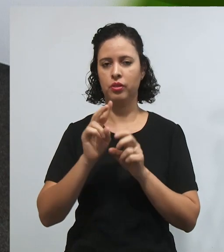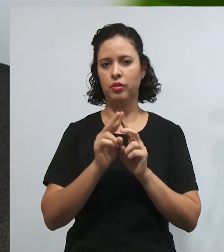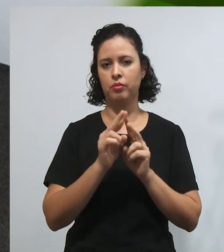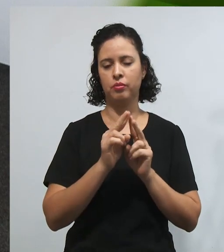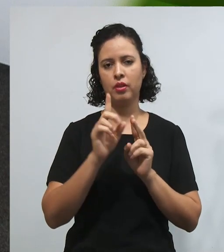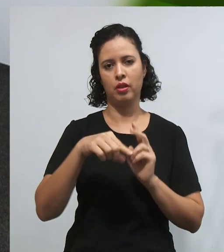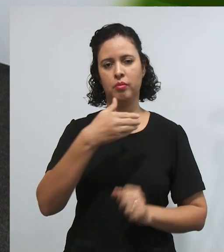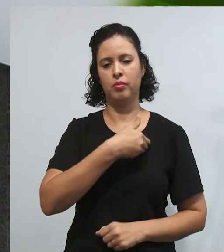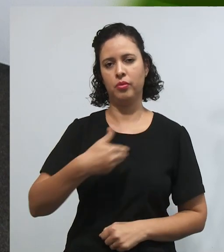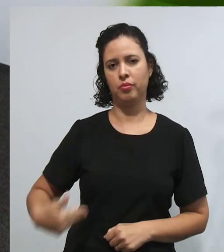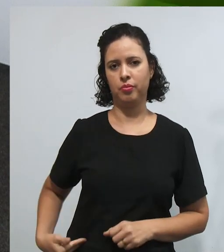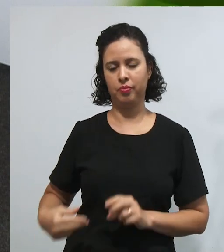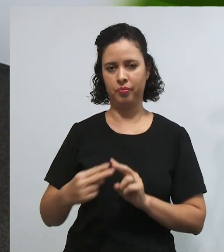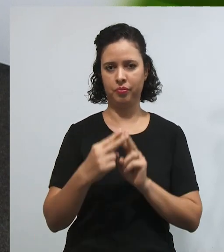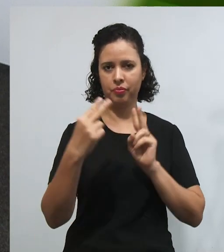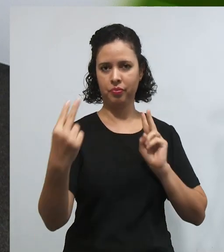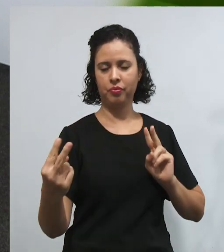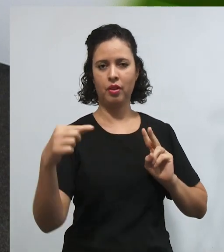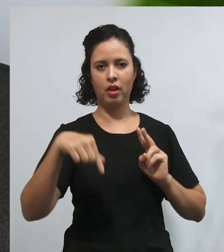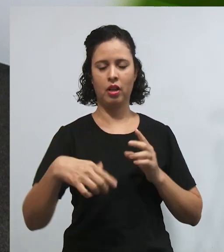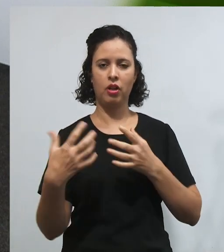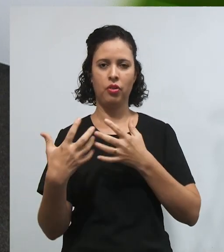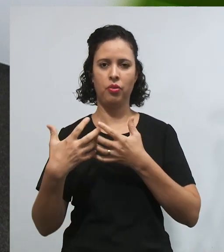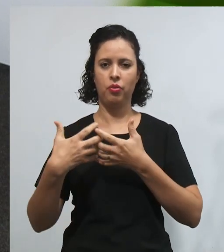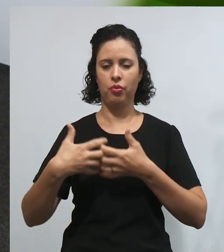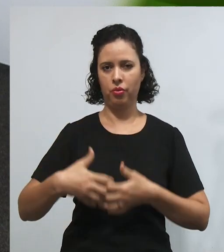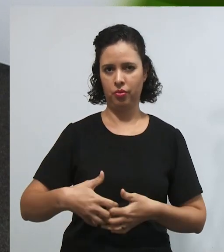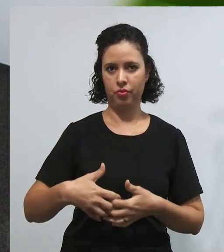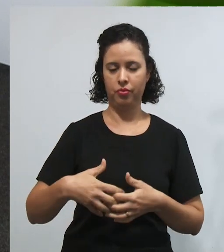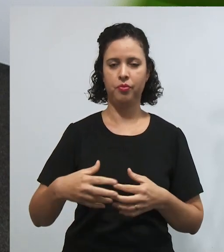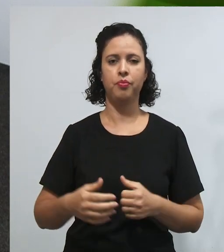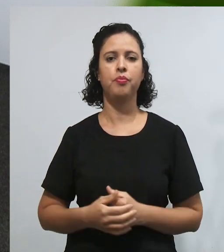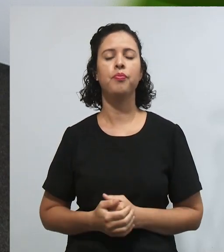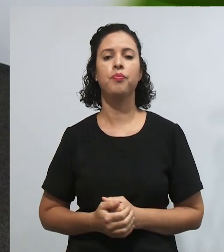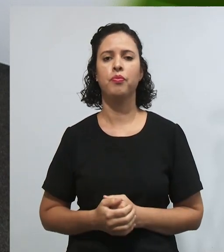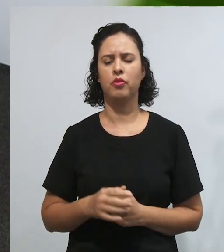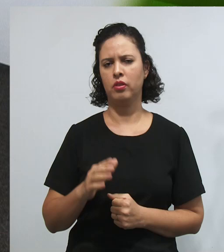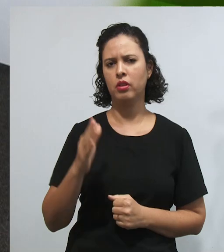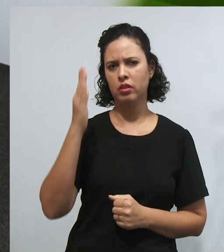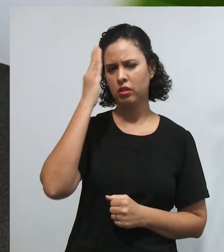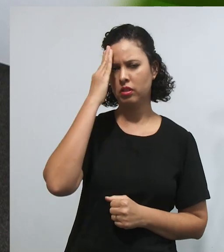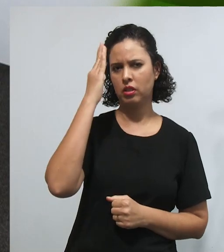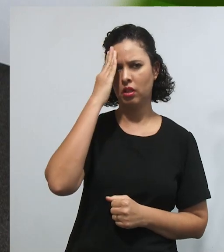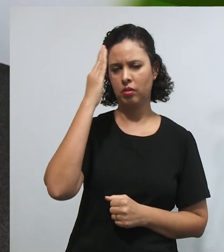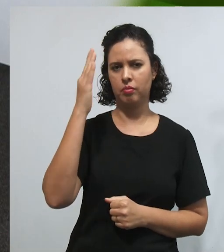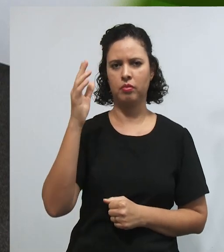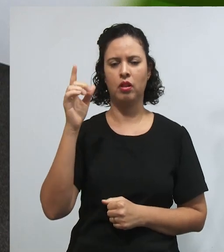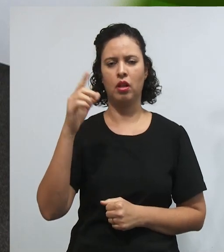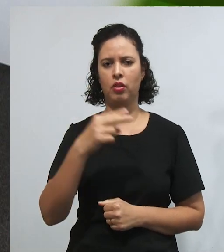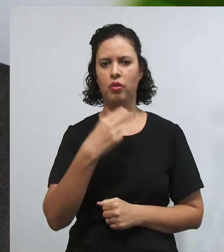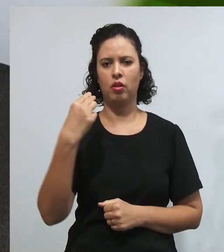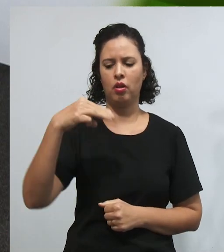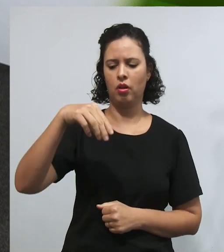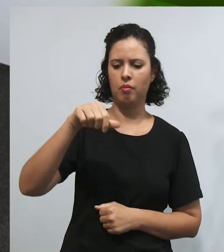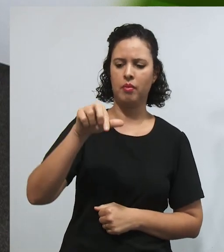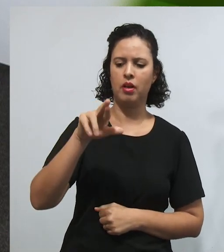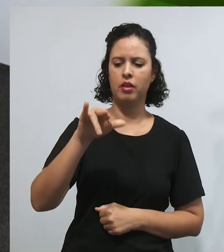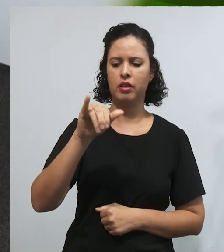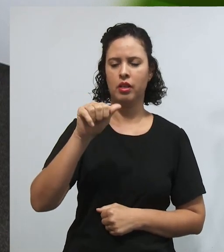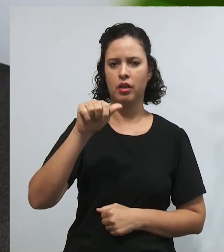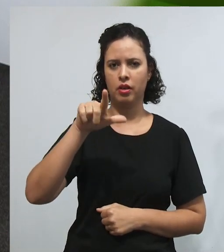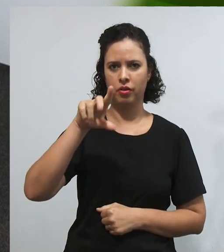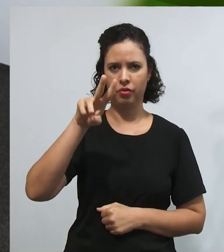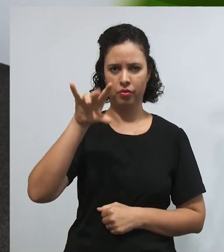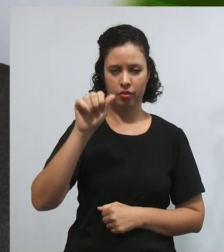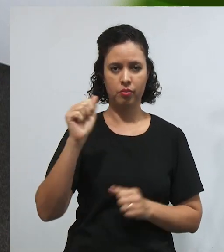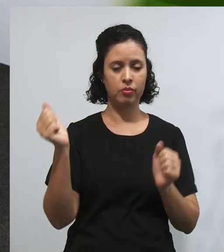na modalidade EAD, que é ofertado pelo Instituto Federal de Rondônia. Como você já sabe, meu nome é Maria Alves, estamos caminhando juntos